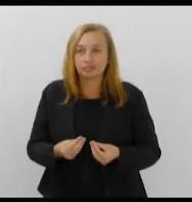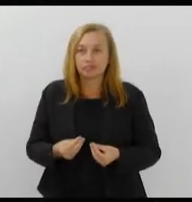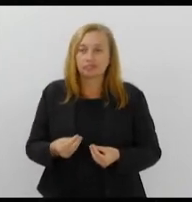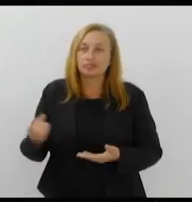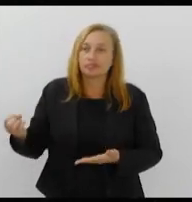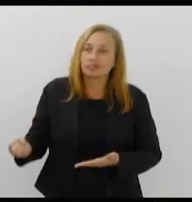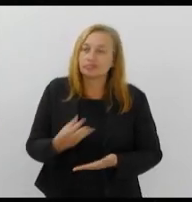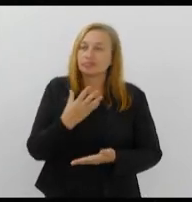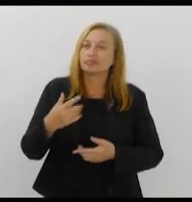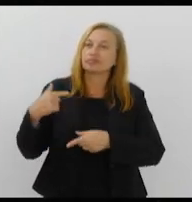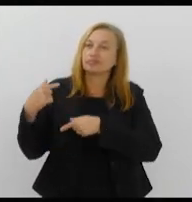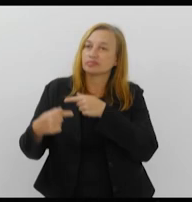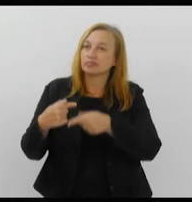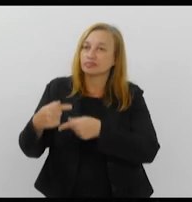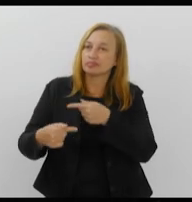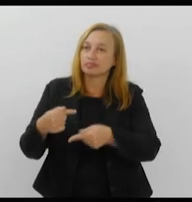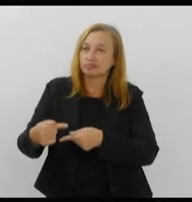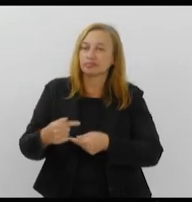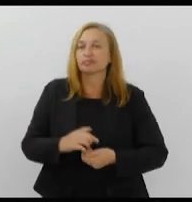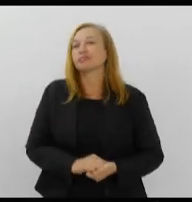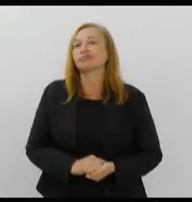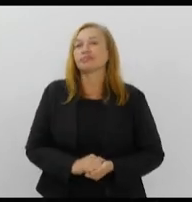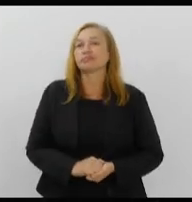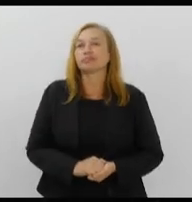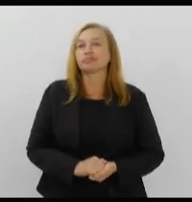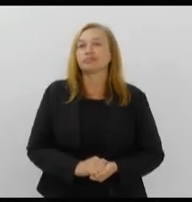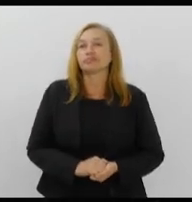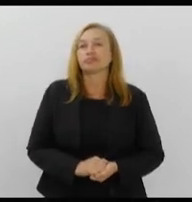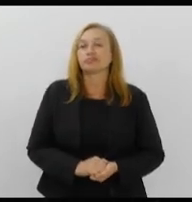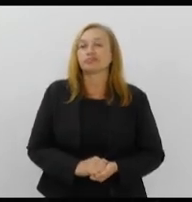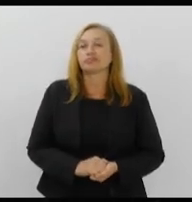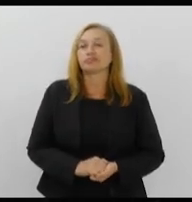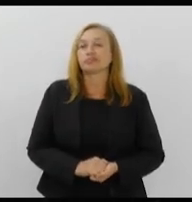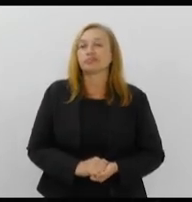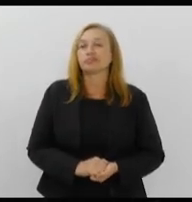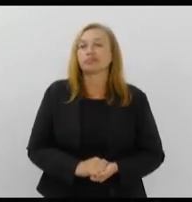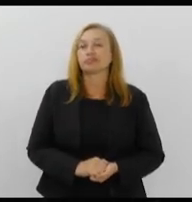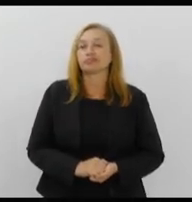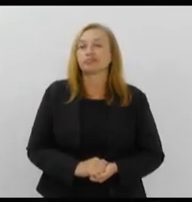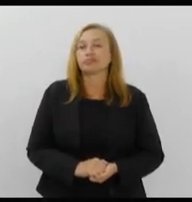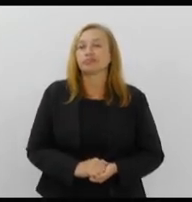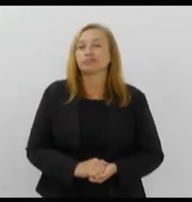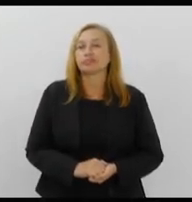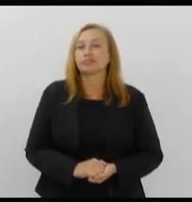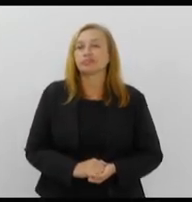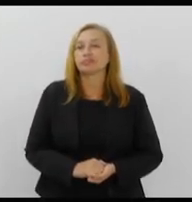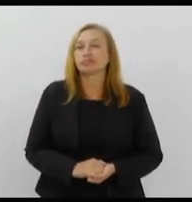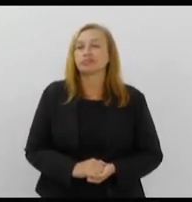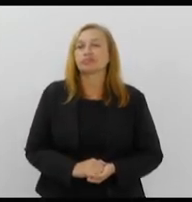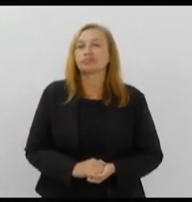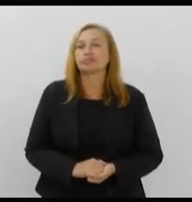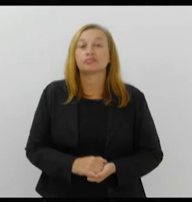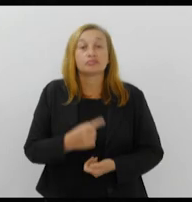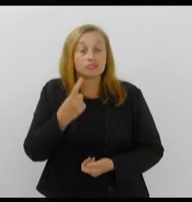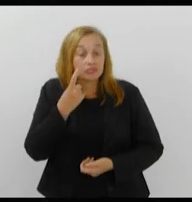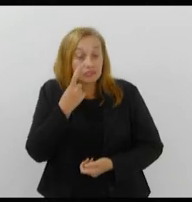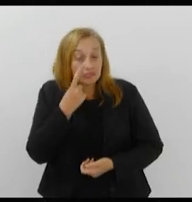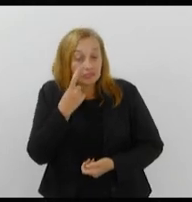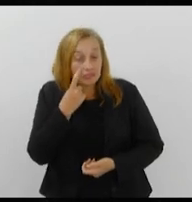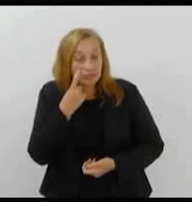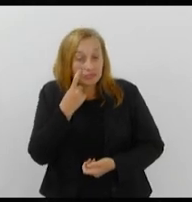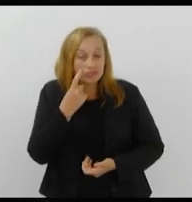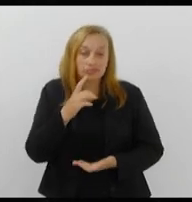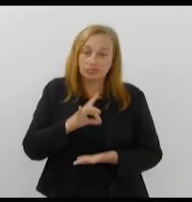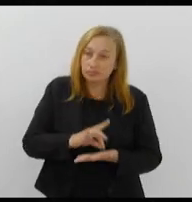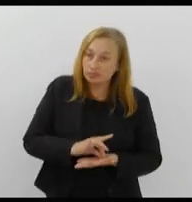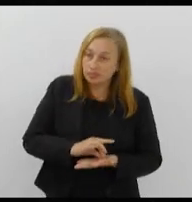novas gerações essa ferramenta, que é a ferramenta de identificar o que é